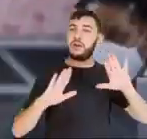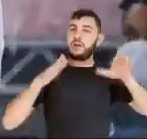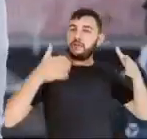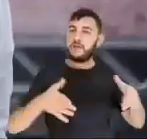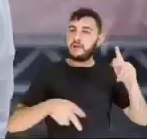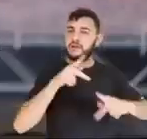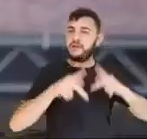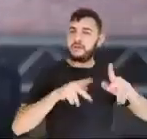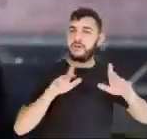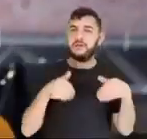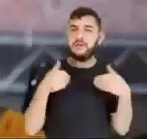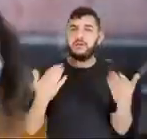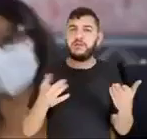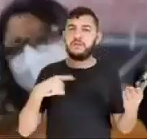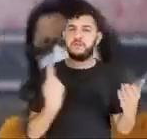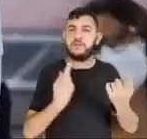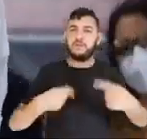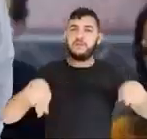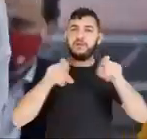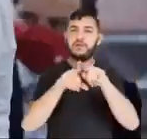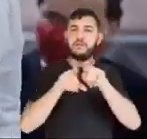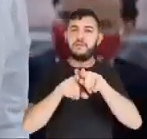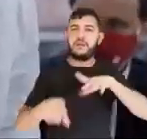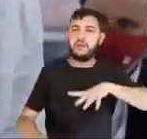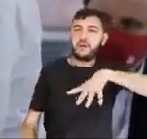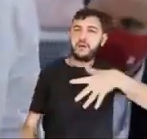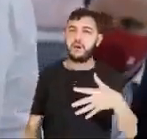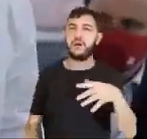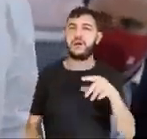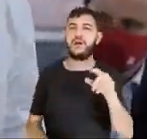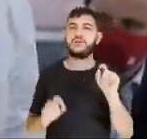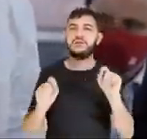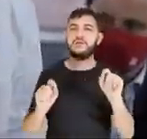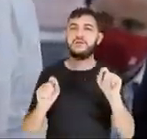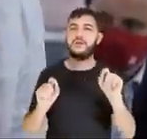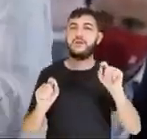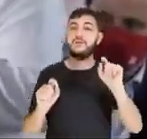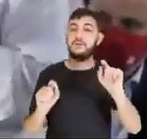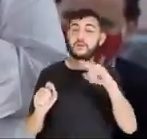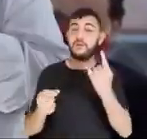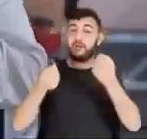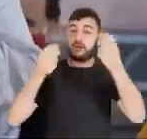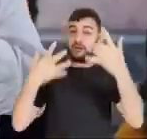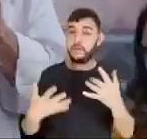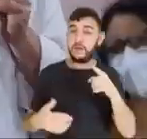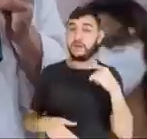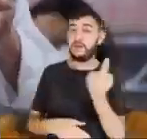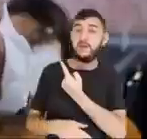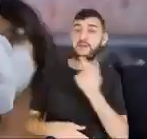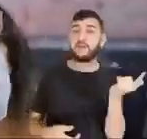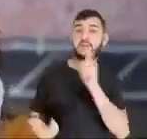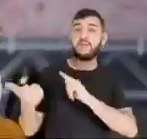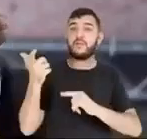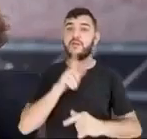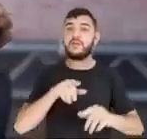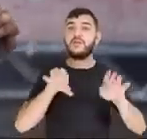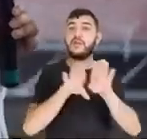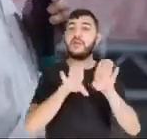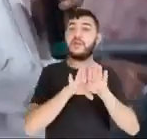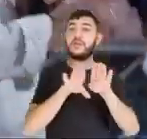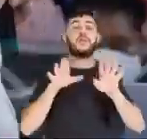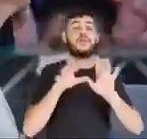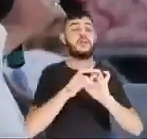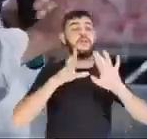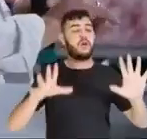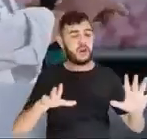nós precisamos ter coragem de dizer que nós vamos ganhar esse processo democrático no Brasil. E a